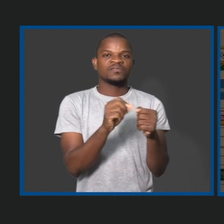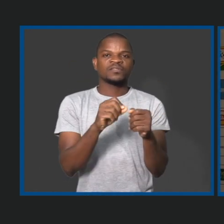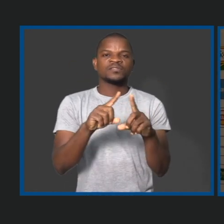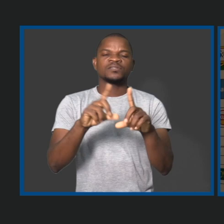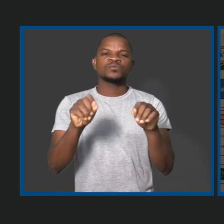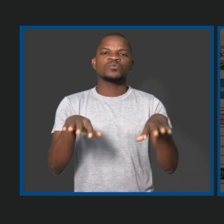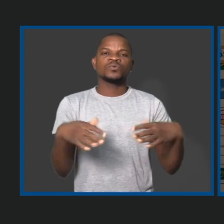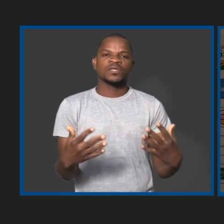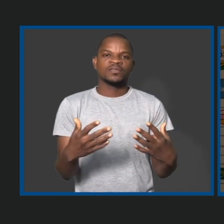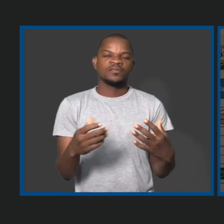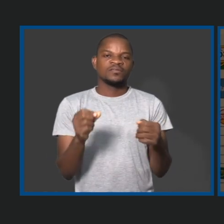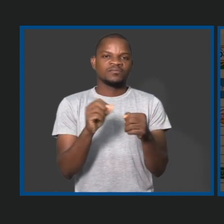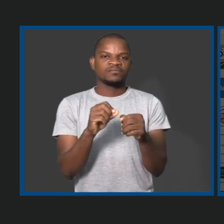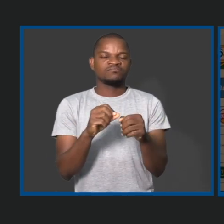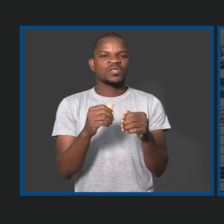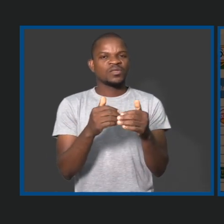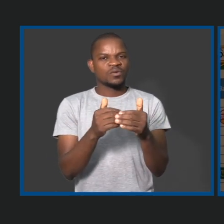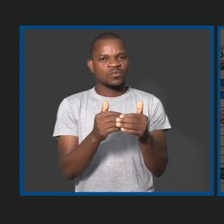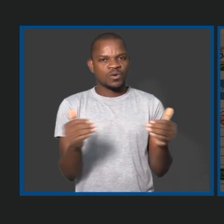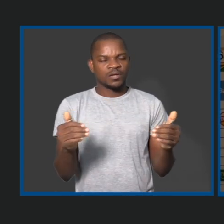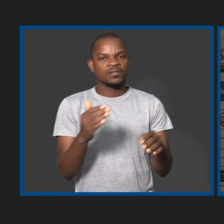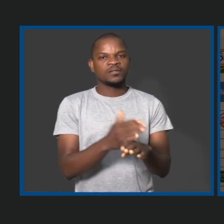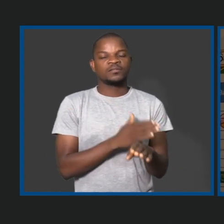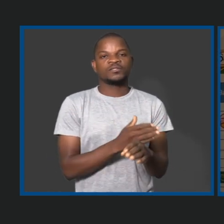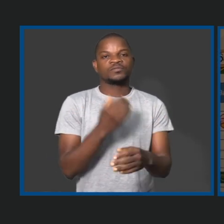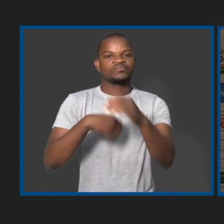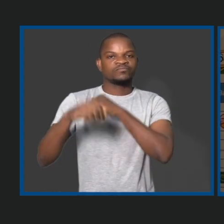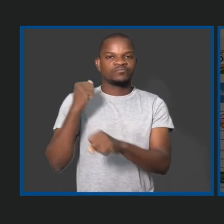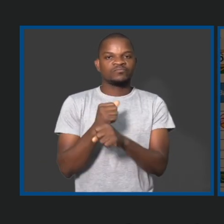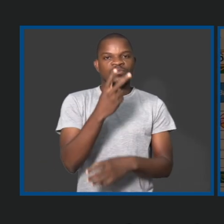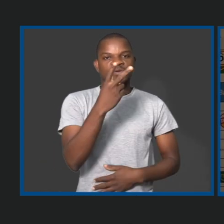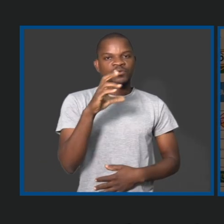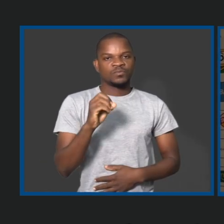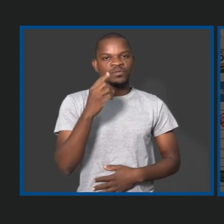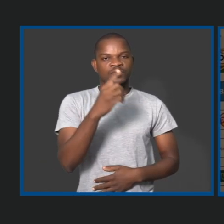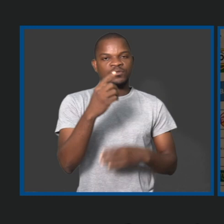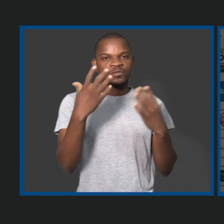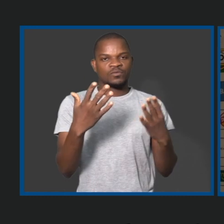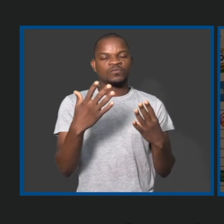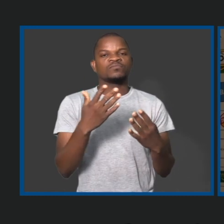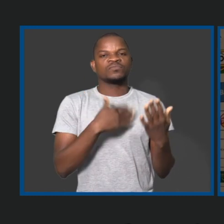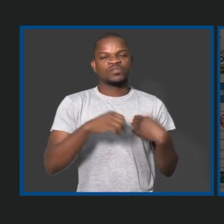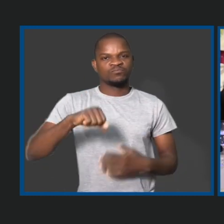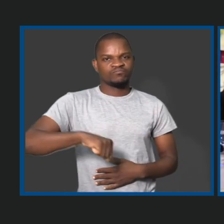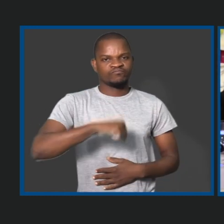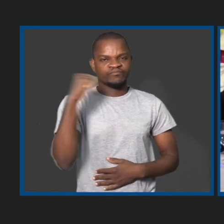que em 2019, que é revaluado ao título. Somos os favoritos, somos os campeões em título,